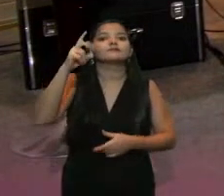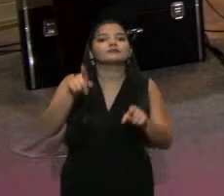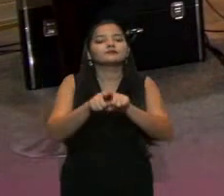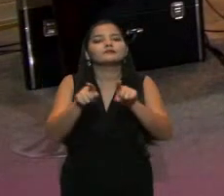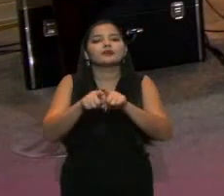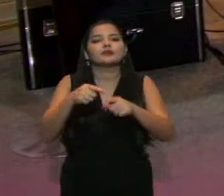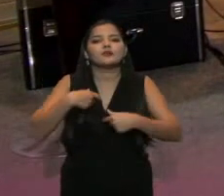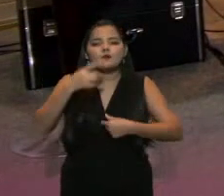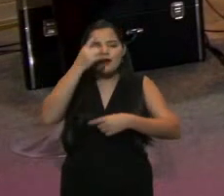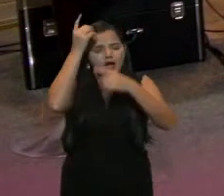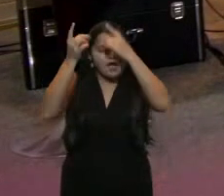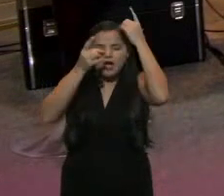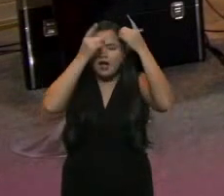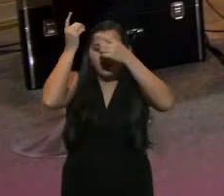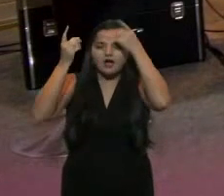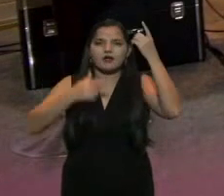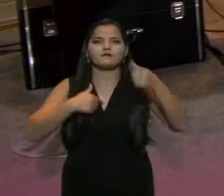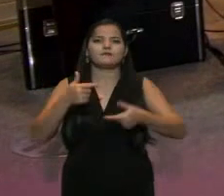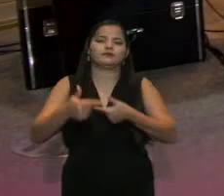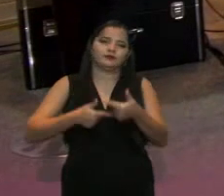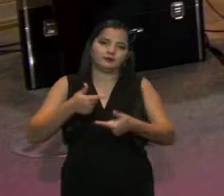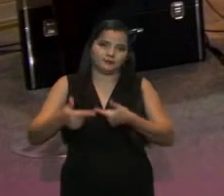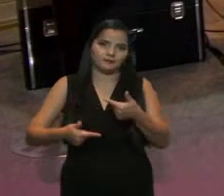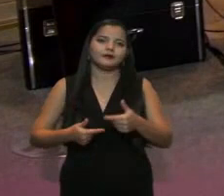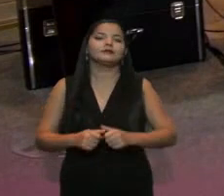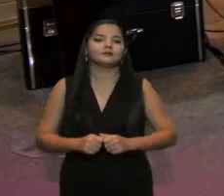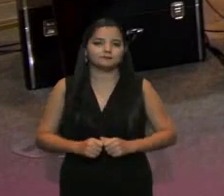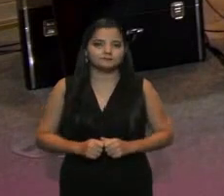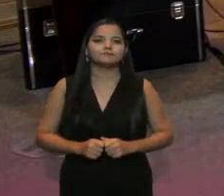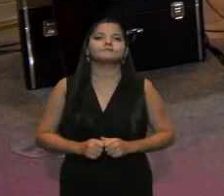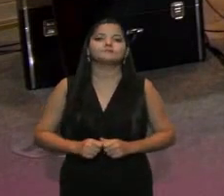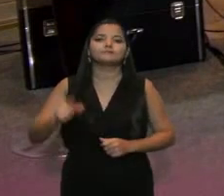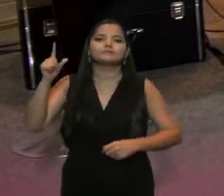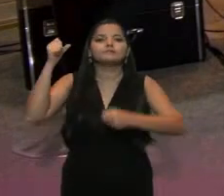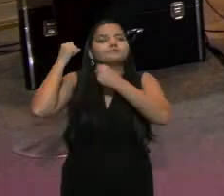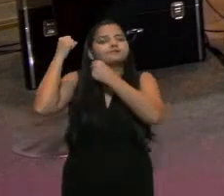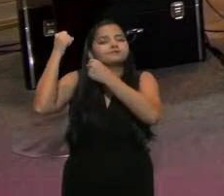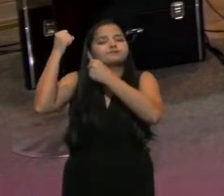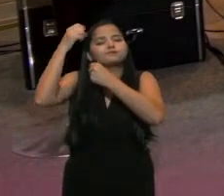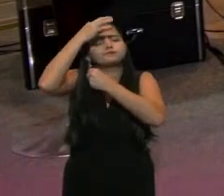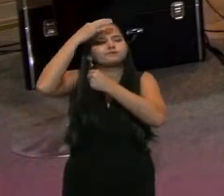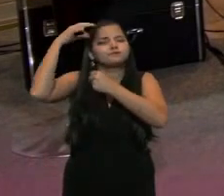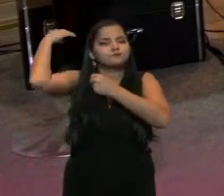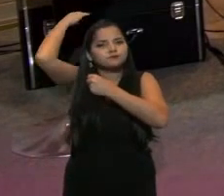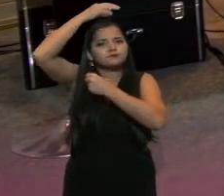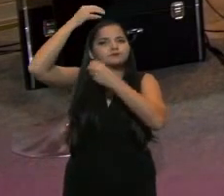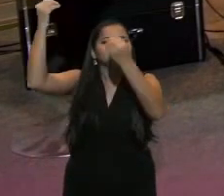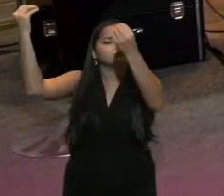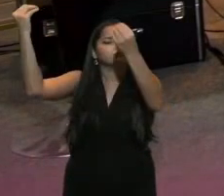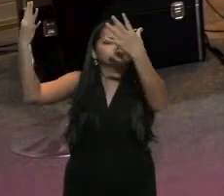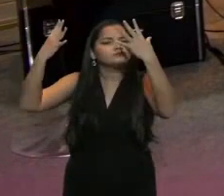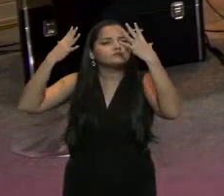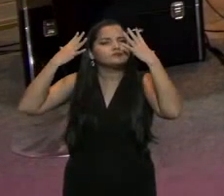trabalho, Deus. Jesus, envia Teu Espírito Santo agora, Jesus, nessa casa.